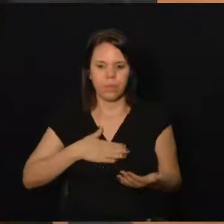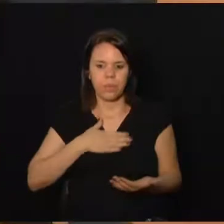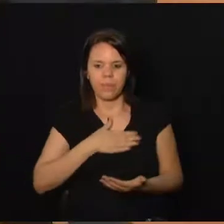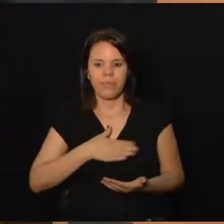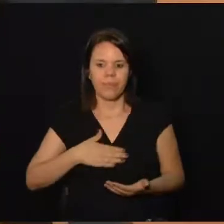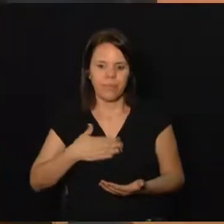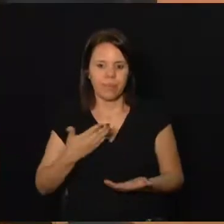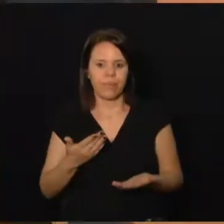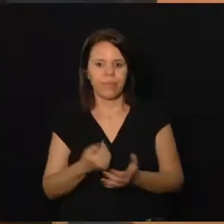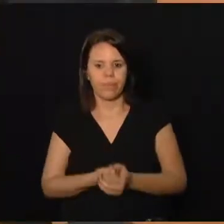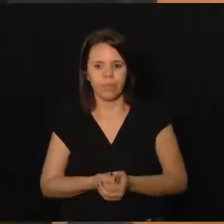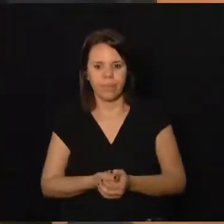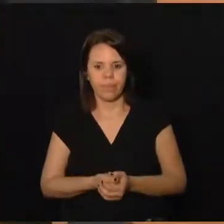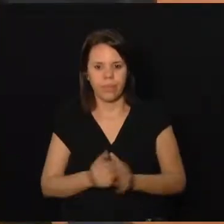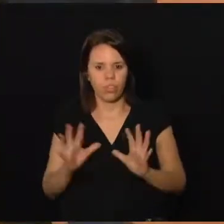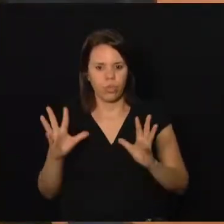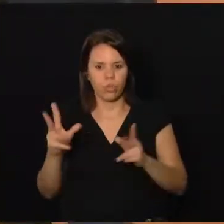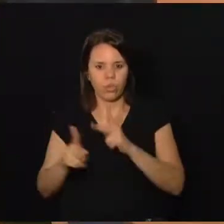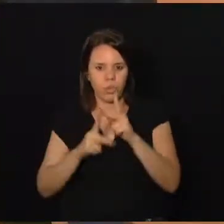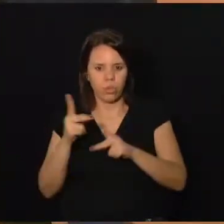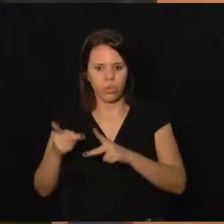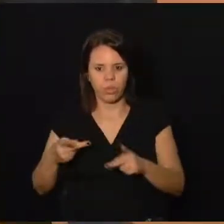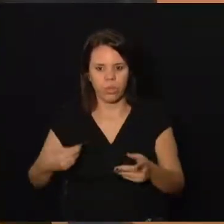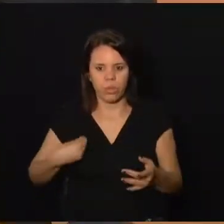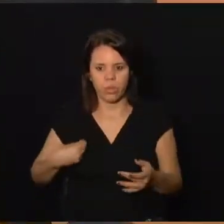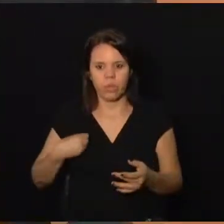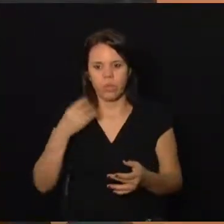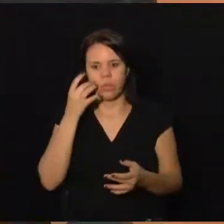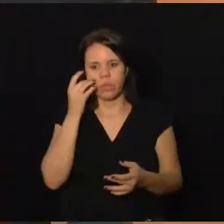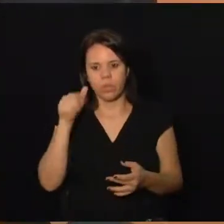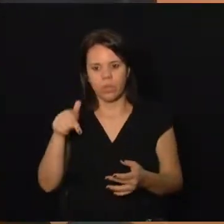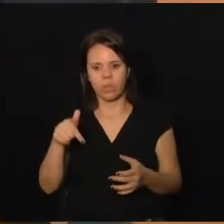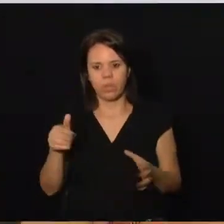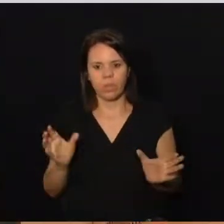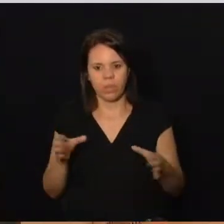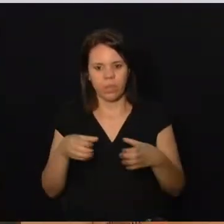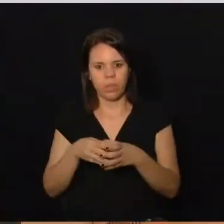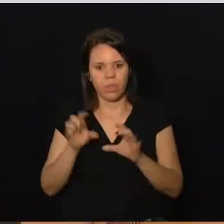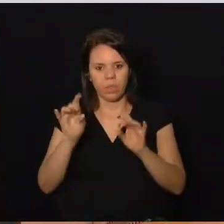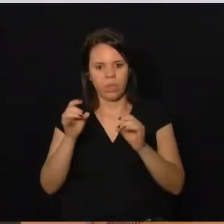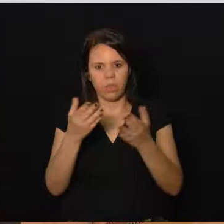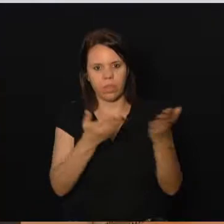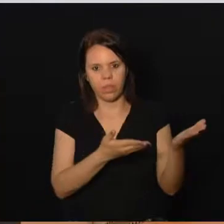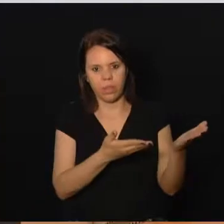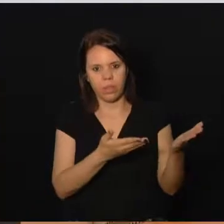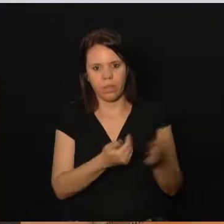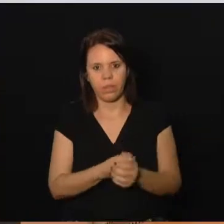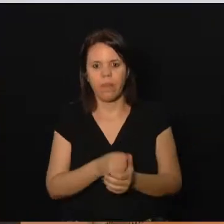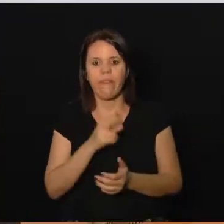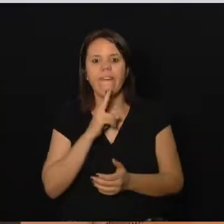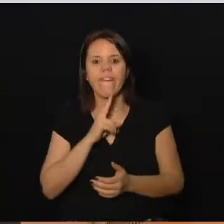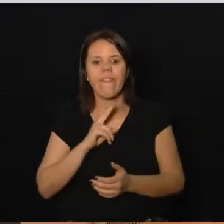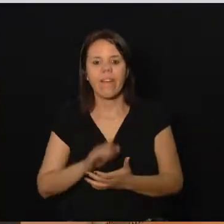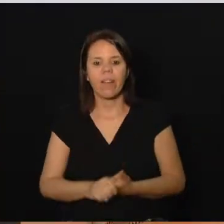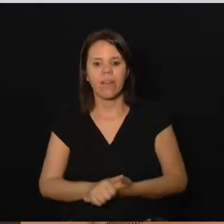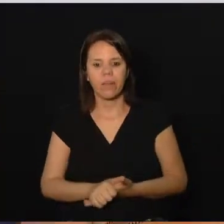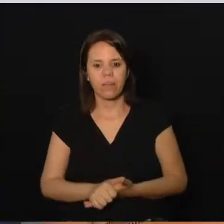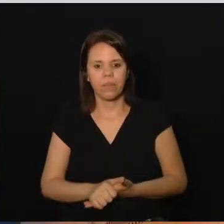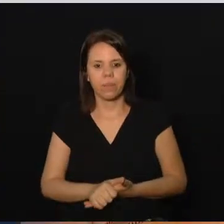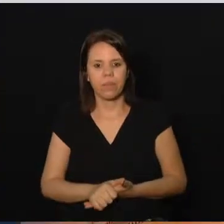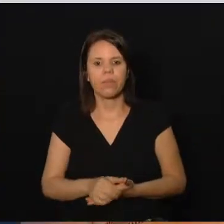meu. Eu quero agradecer a todos os presentes, a essa comissão, especialmente a você, Nelson,